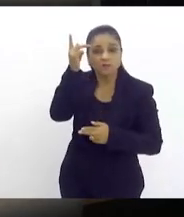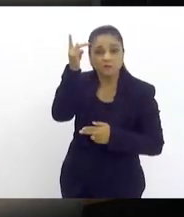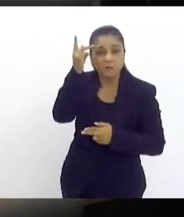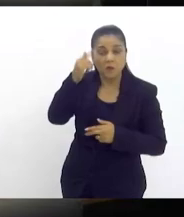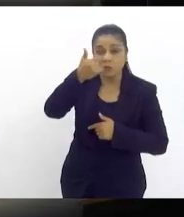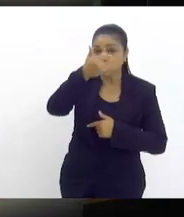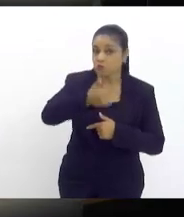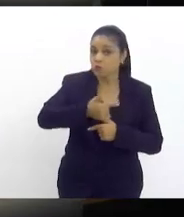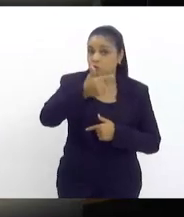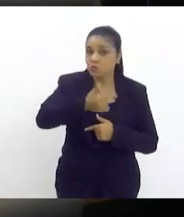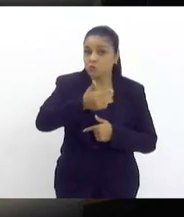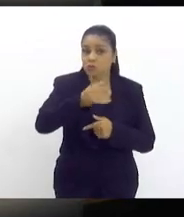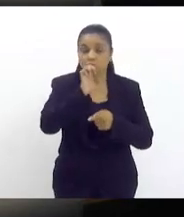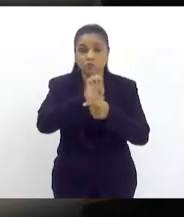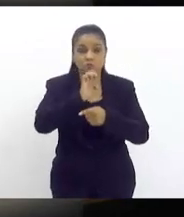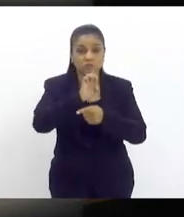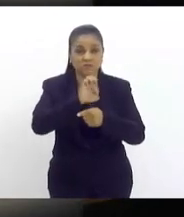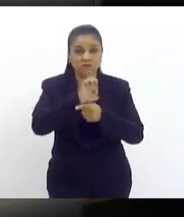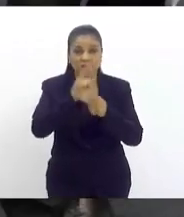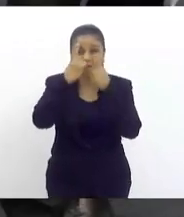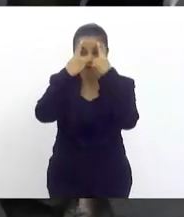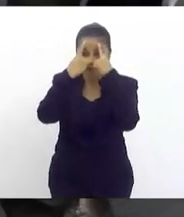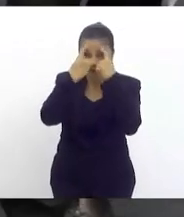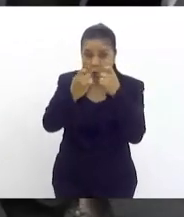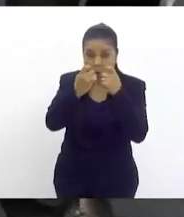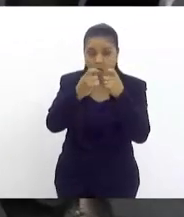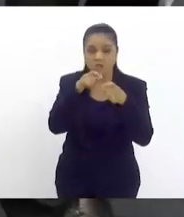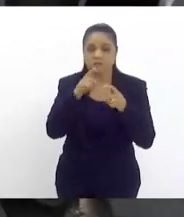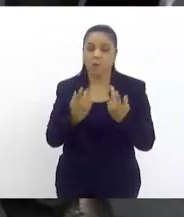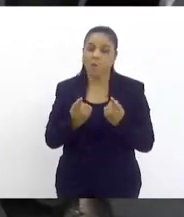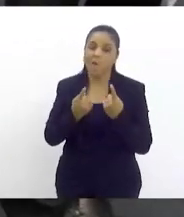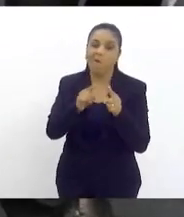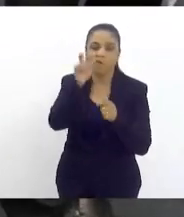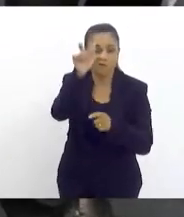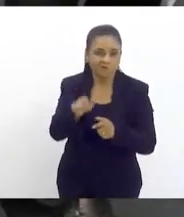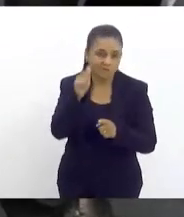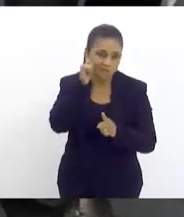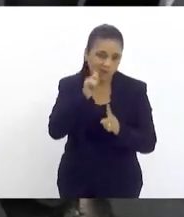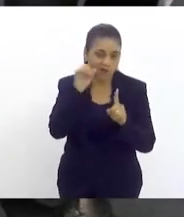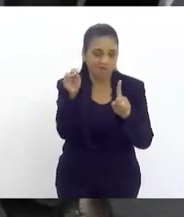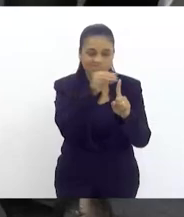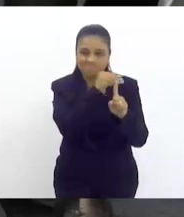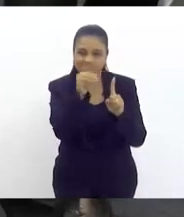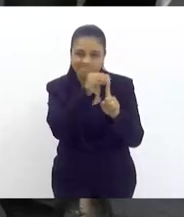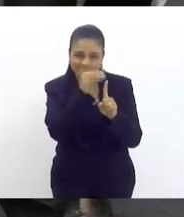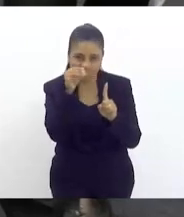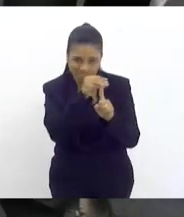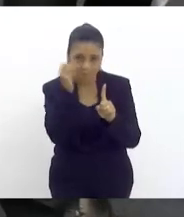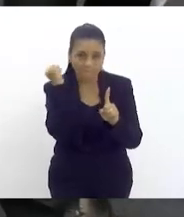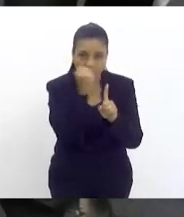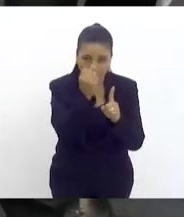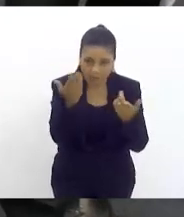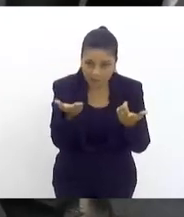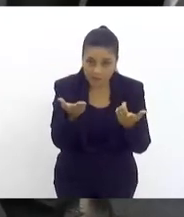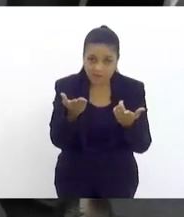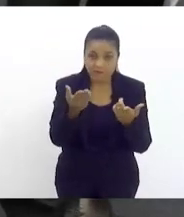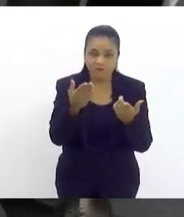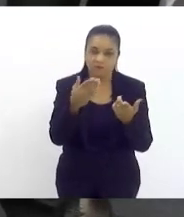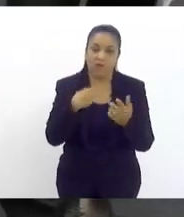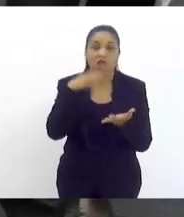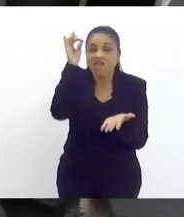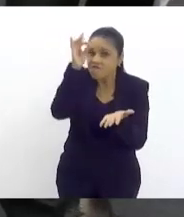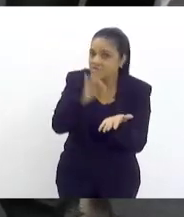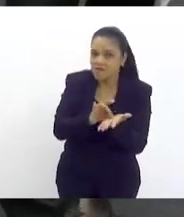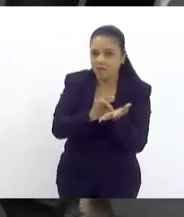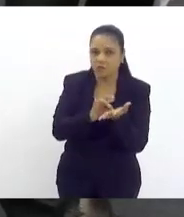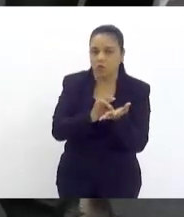o segundo estado com maior violência contra a mulher e feminicídios. Isso é uma realidade, isso não é uma questão ideológica.